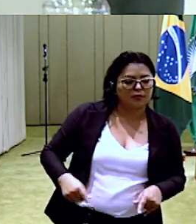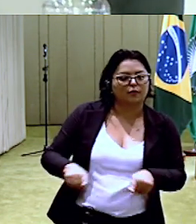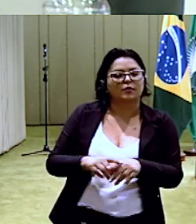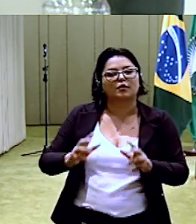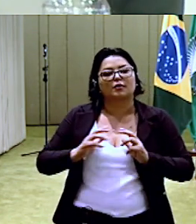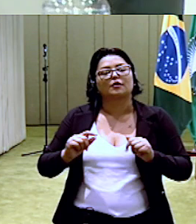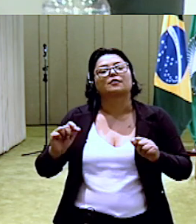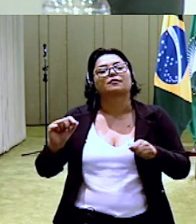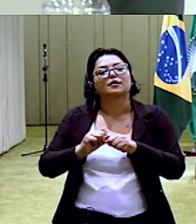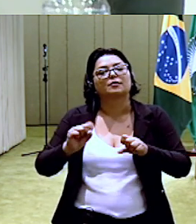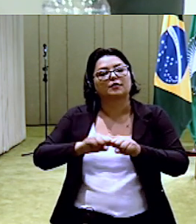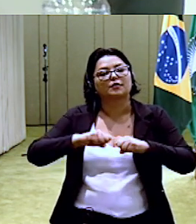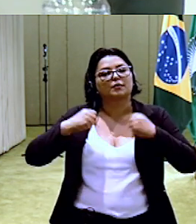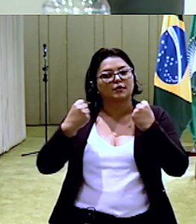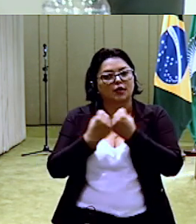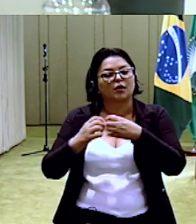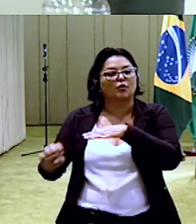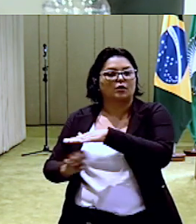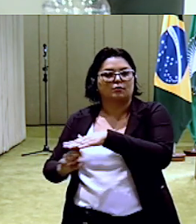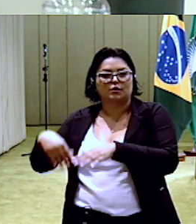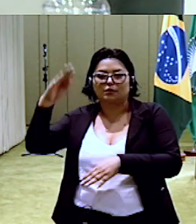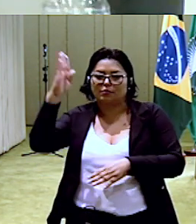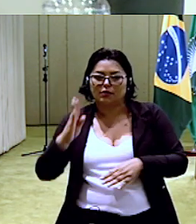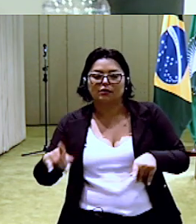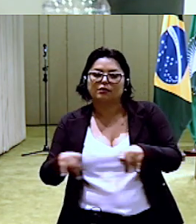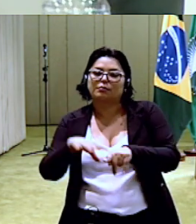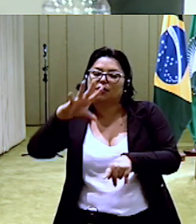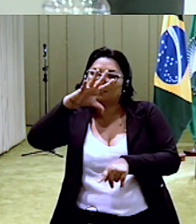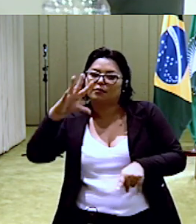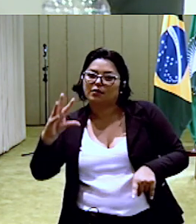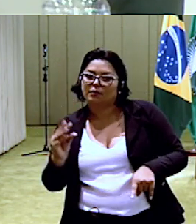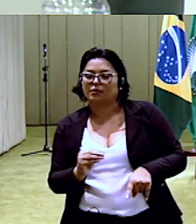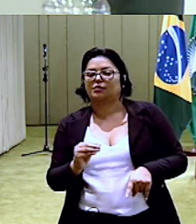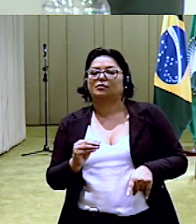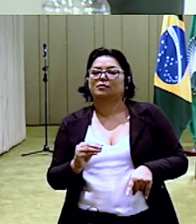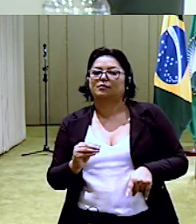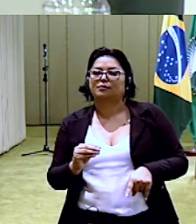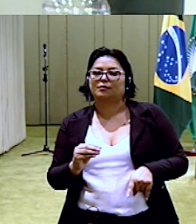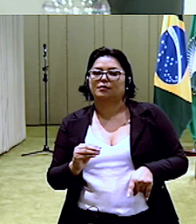de promovermos um seminário com empresas brasileiras e africanas para